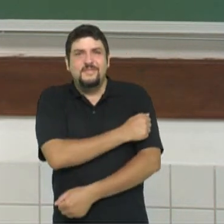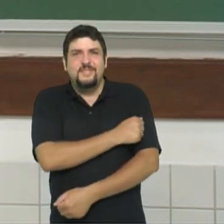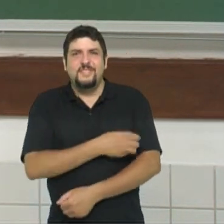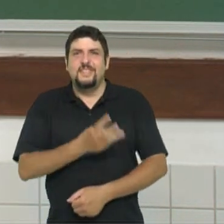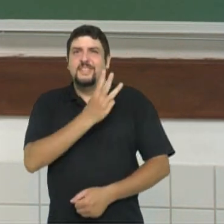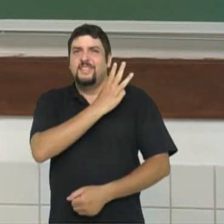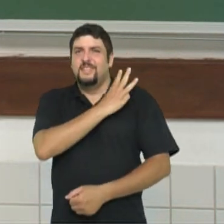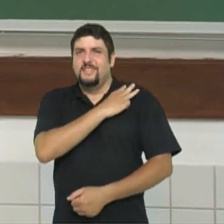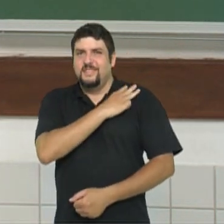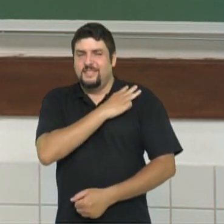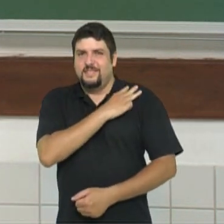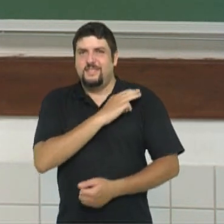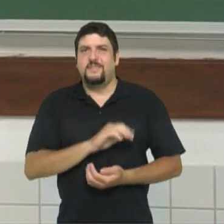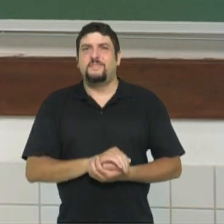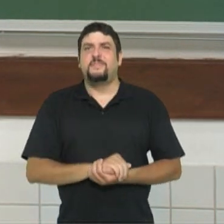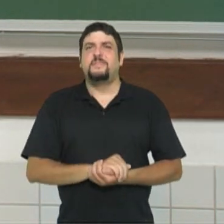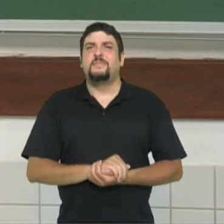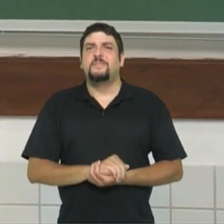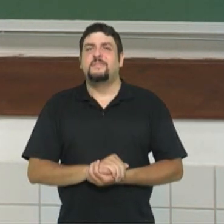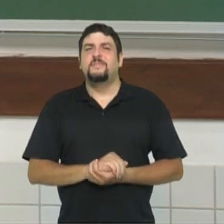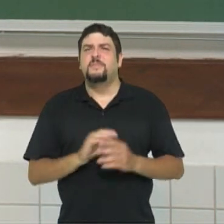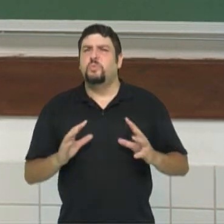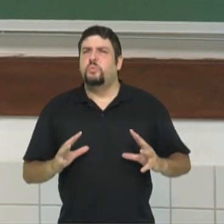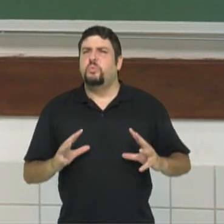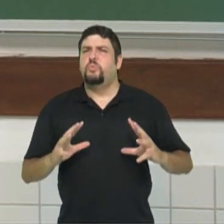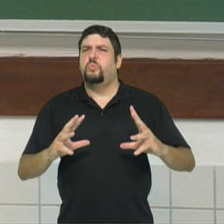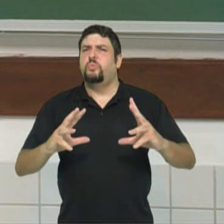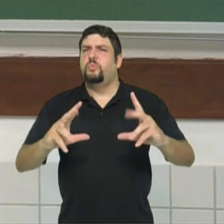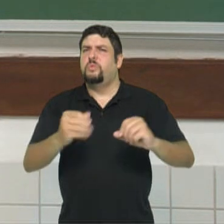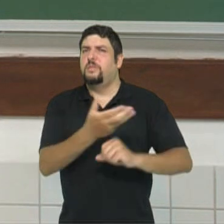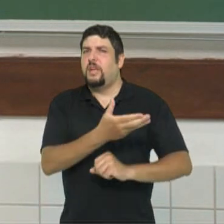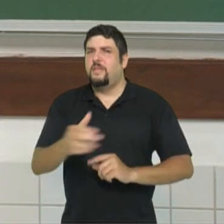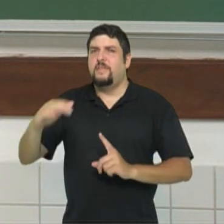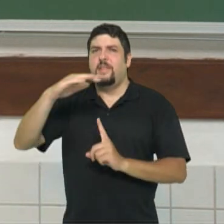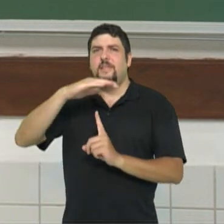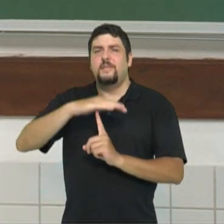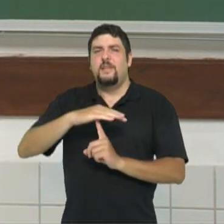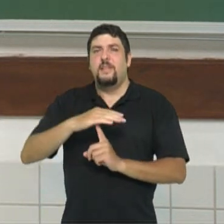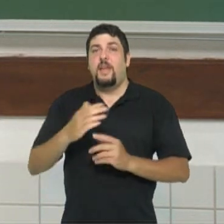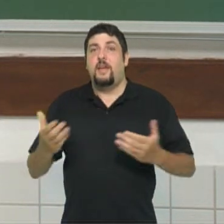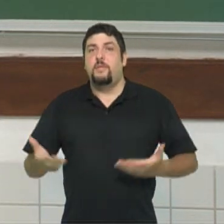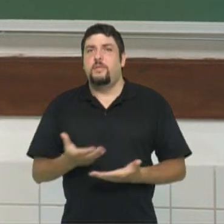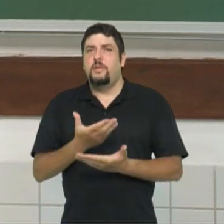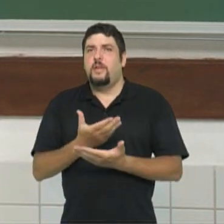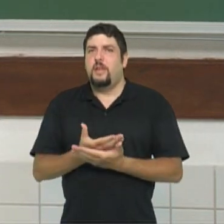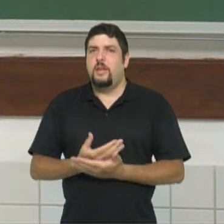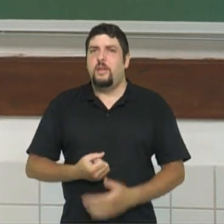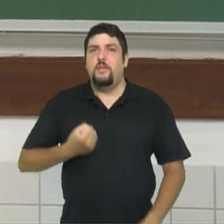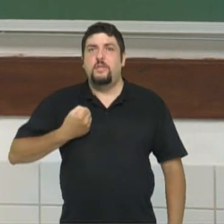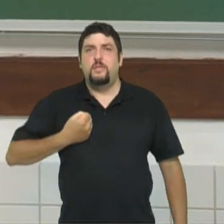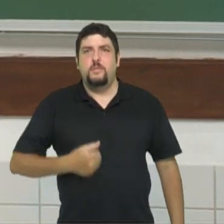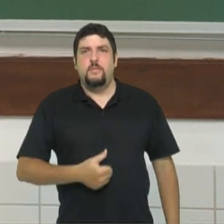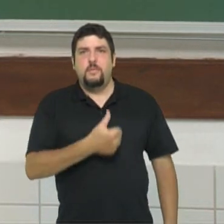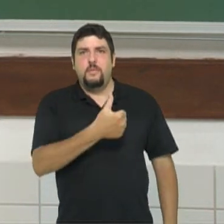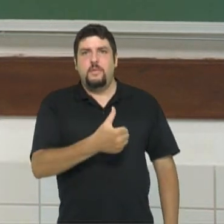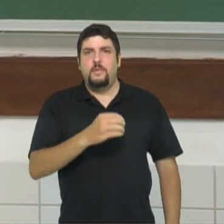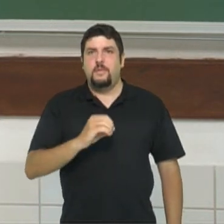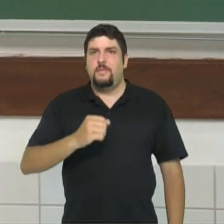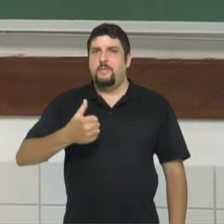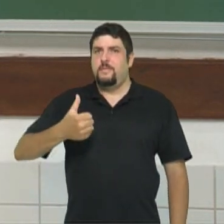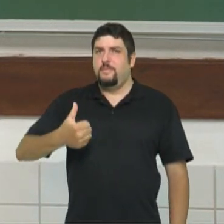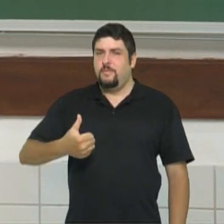da terceira série do ensino médio de todo o Paraná. Chegamos, enfim, na nossa aula